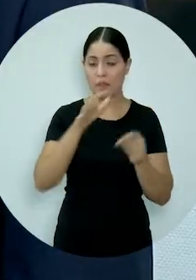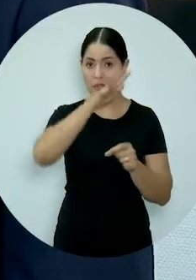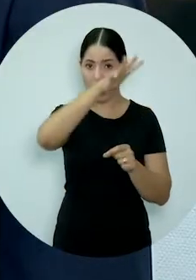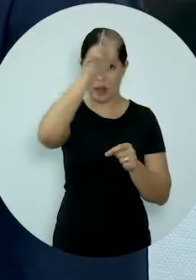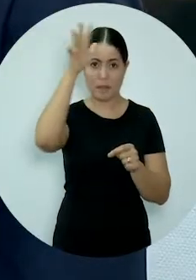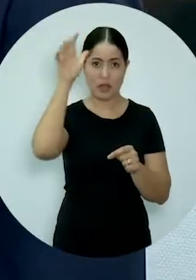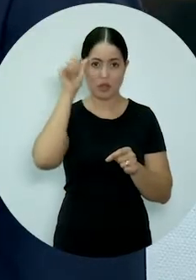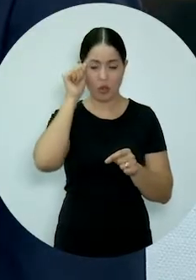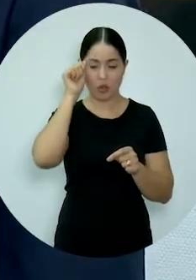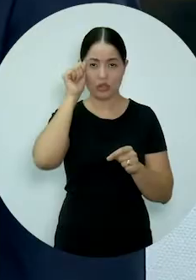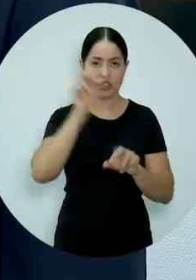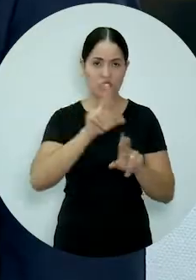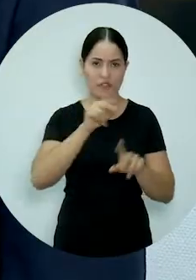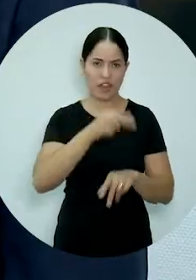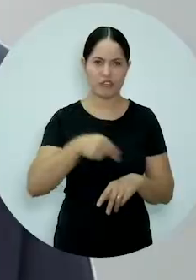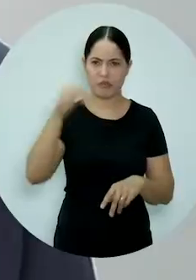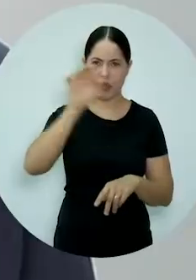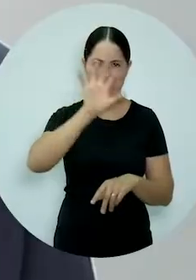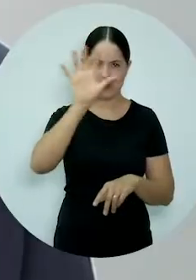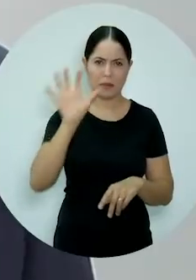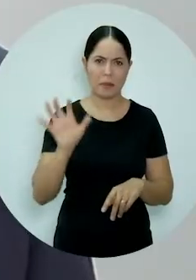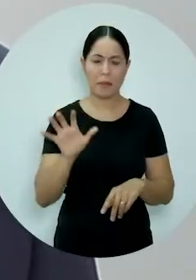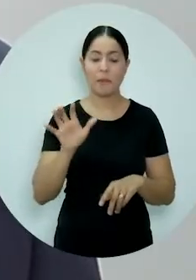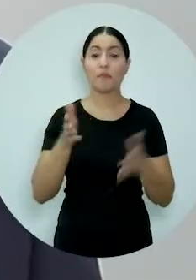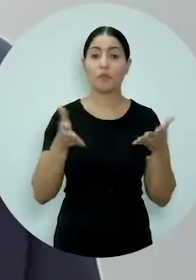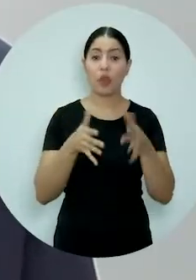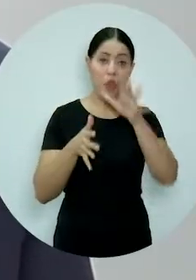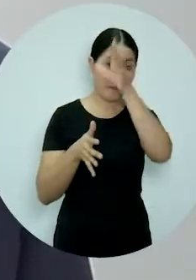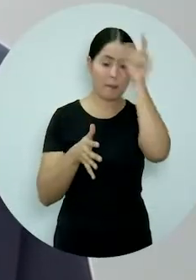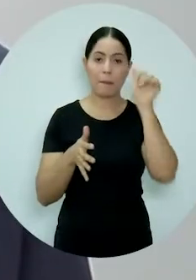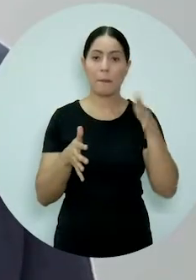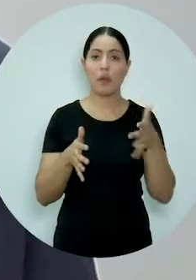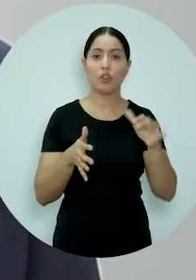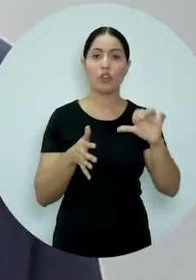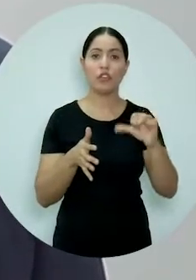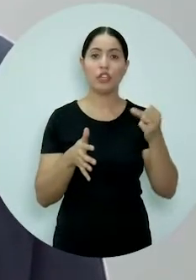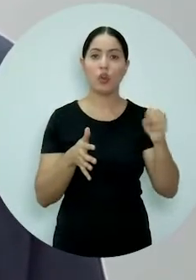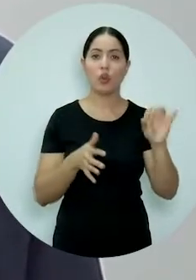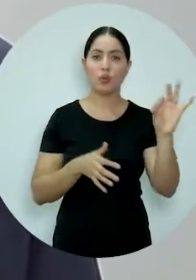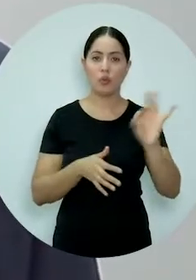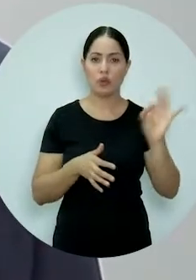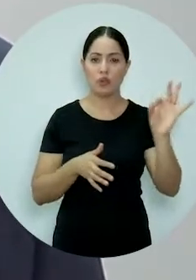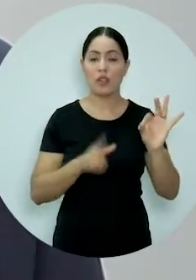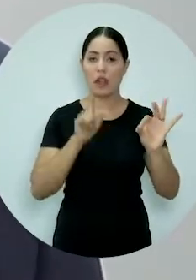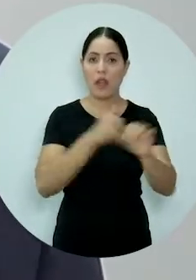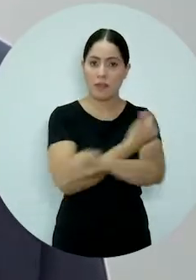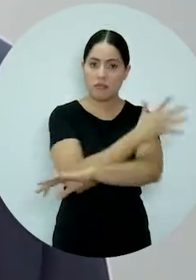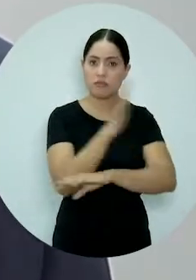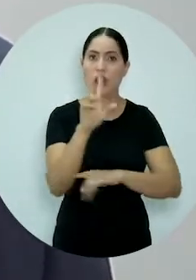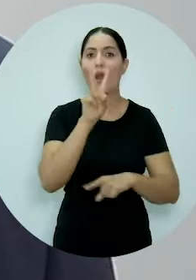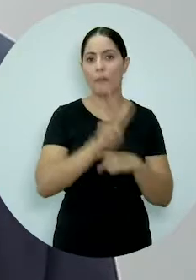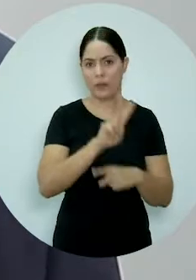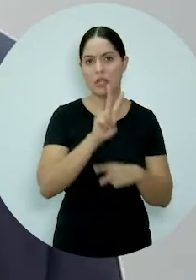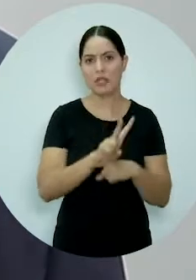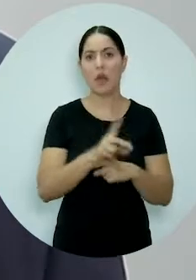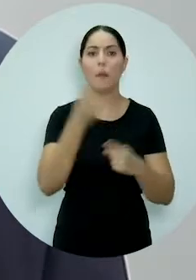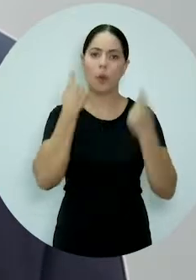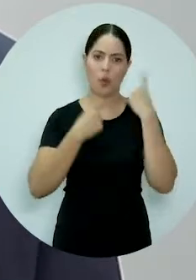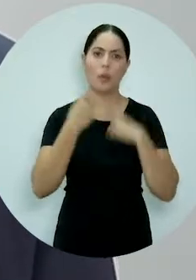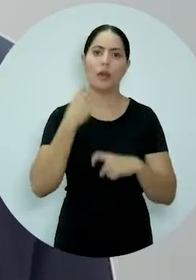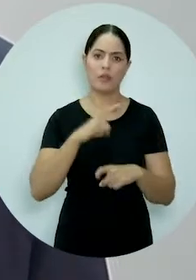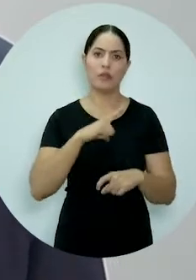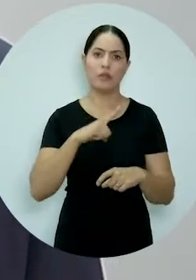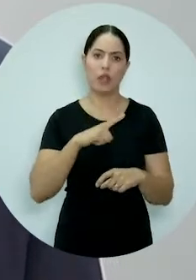Amazonas, diferente de muitos estados da região norte, possui em torno de 98% de sua cobertura vegetal preservada, e que também é